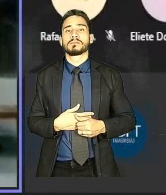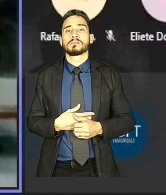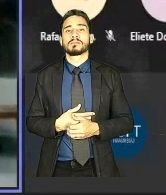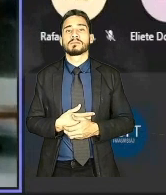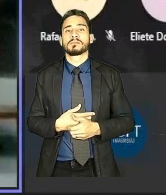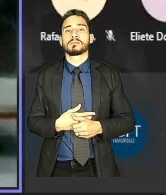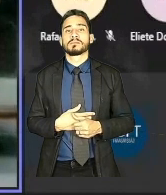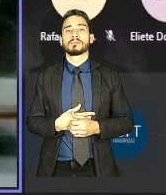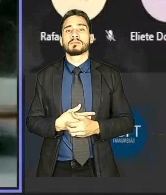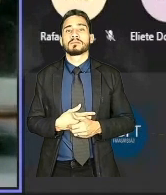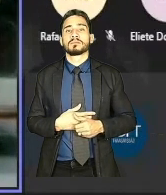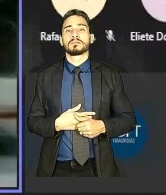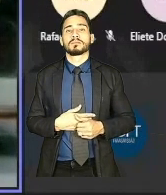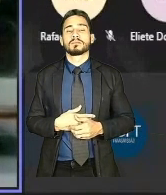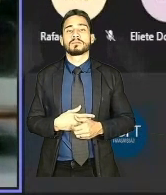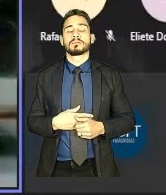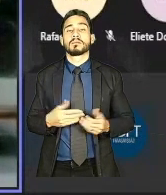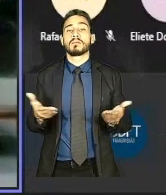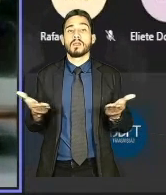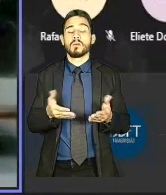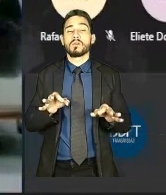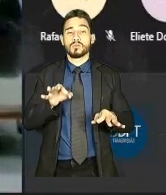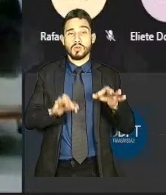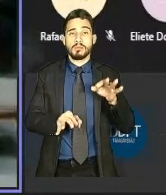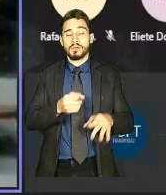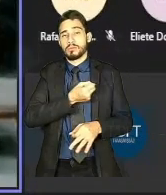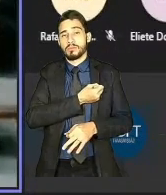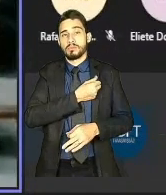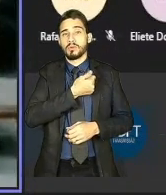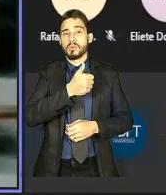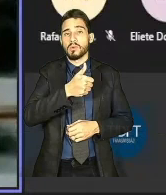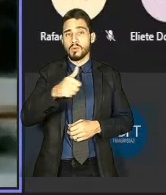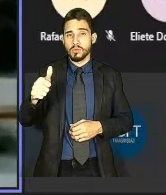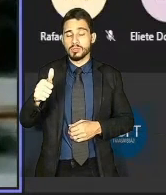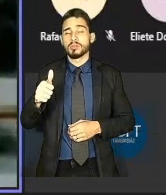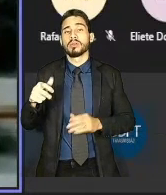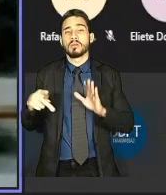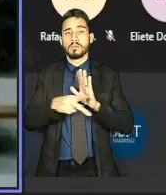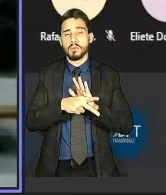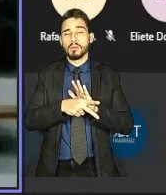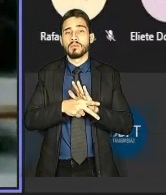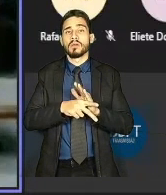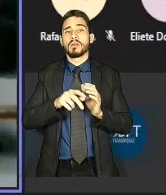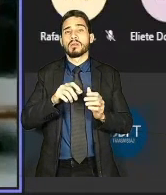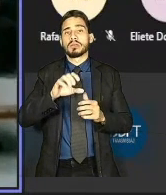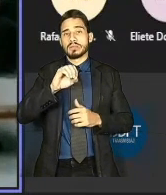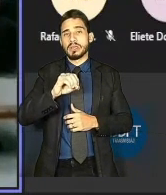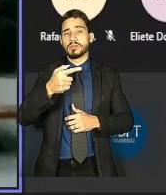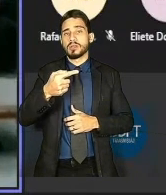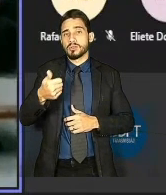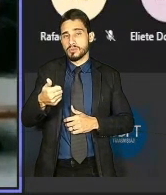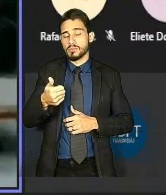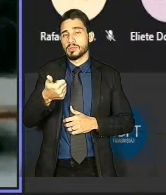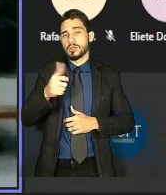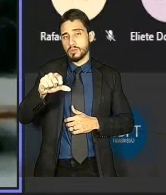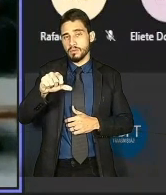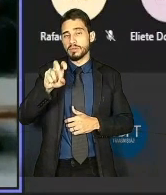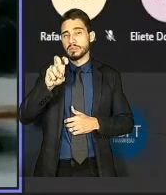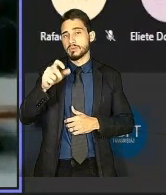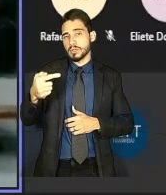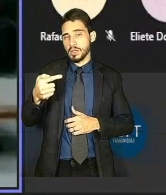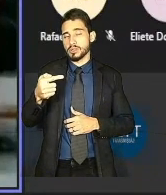Se é apelação? Isso. Chama a julgamento o item 11 da pauta, apelação civil